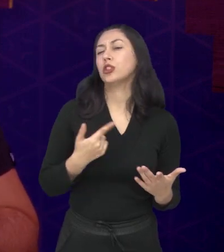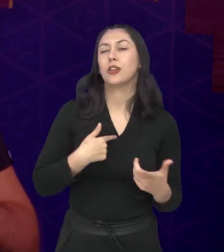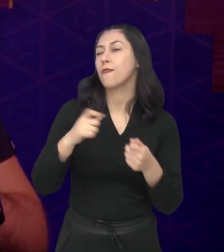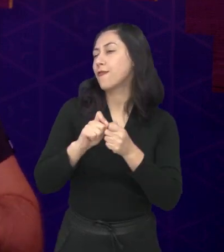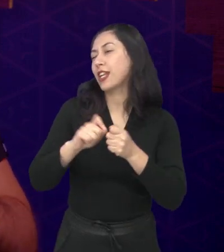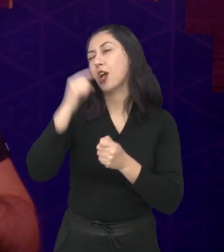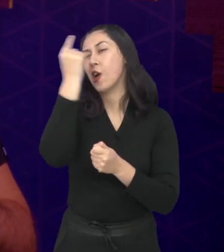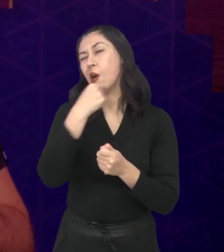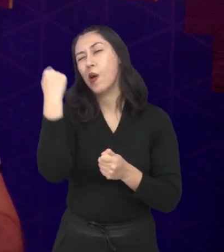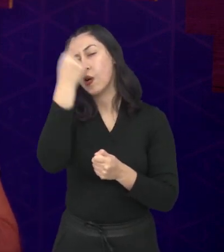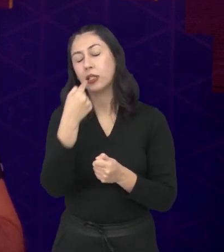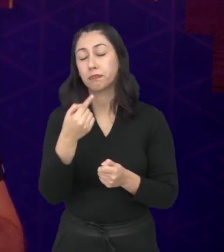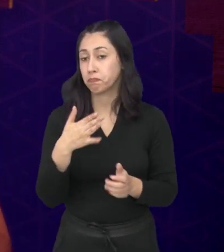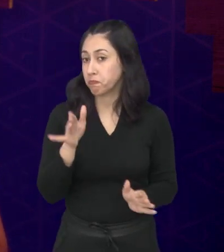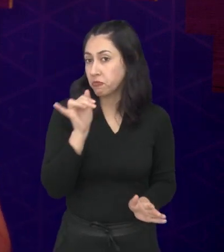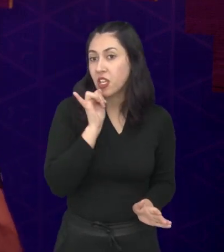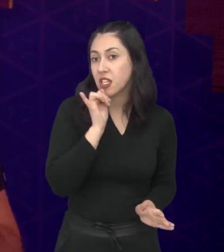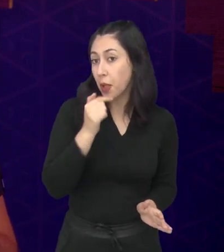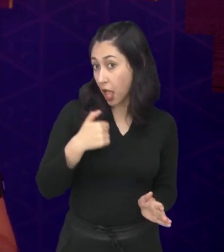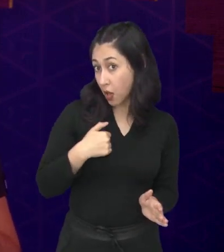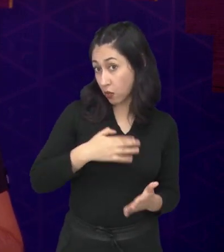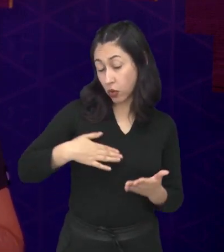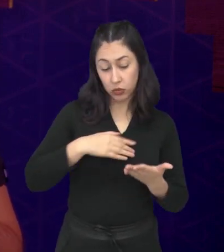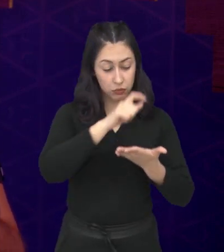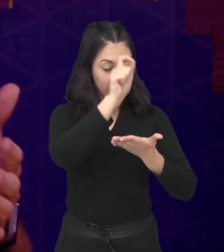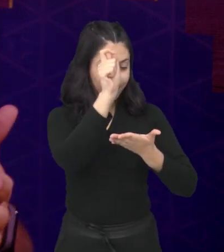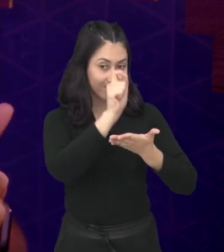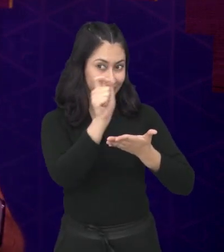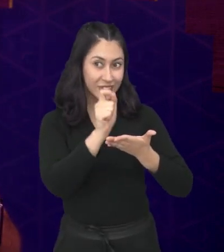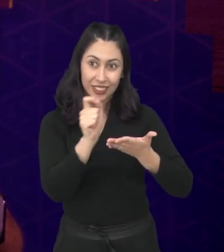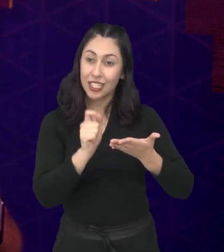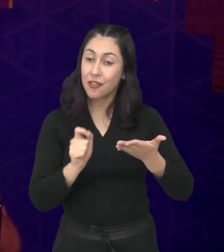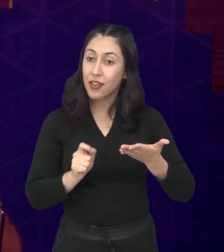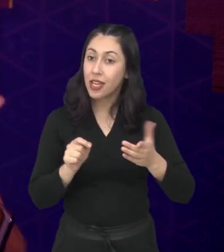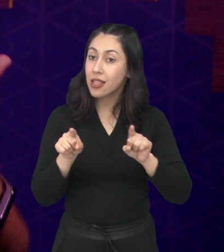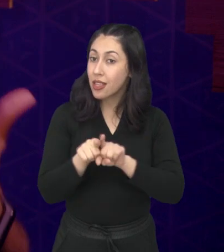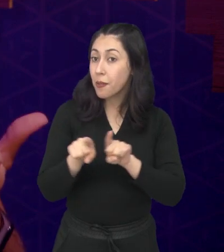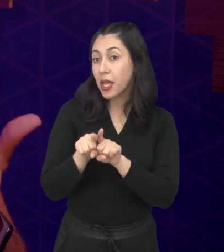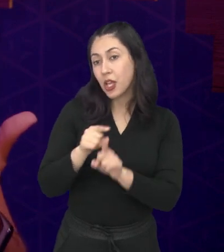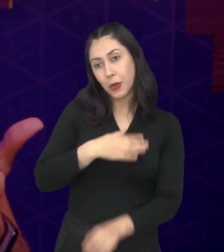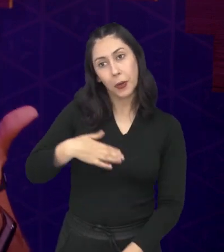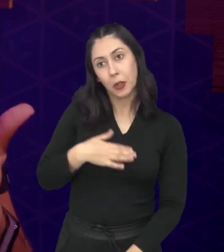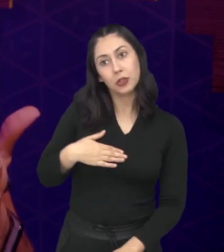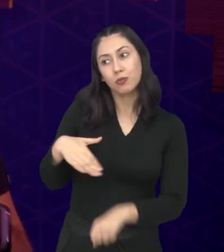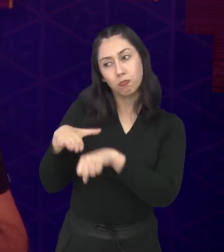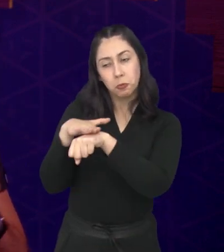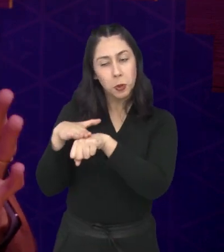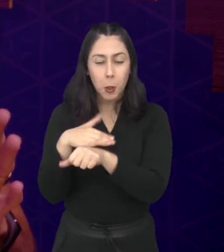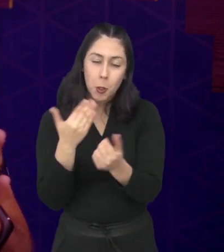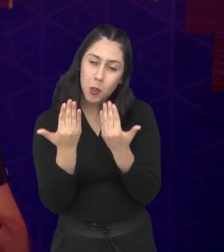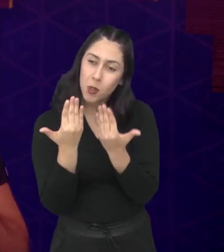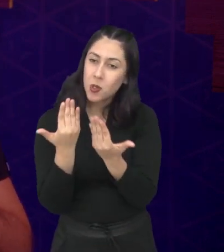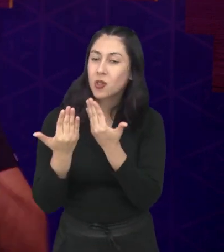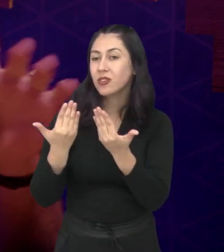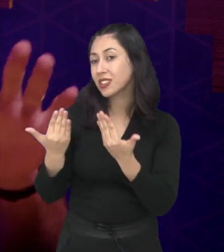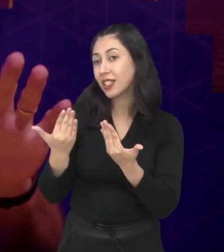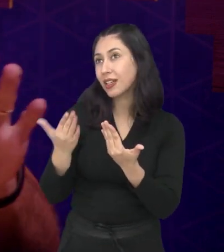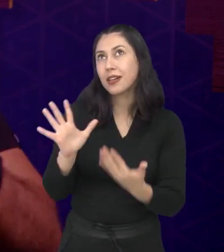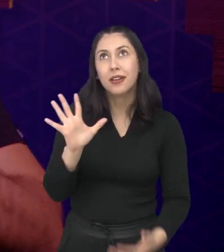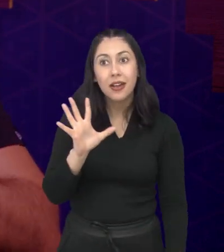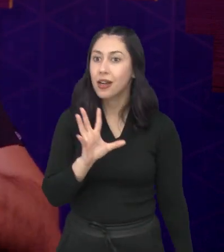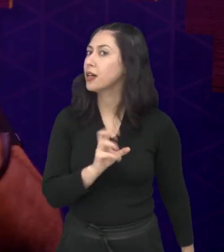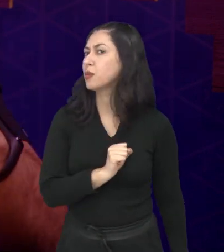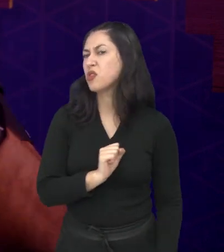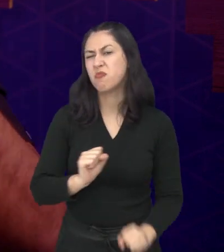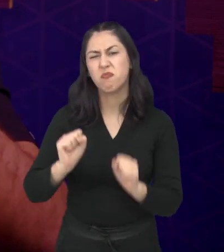legal. Eu gosto, por exemplo, muito de escrever e eu gosto de conversar com as pessoas. Então eu amo fazer